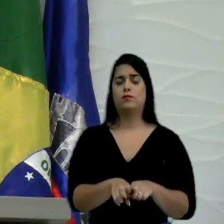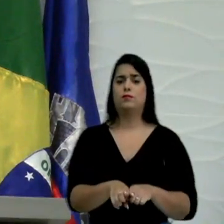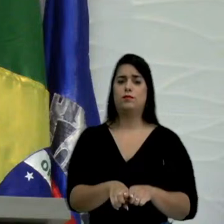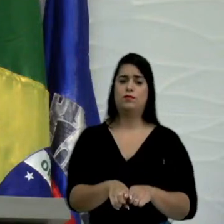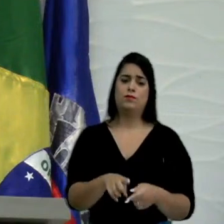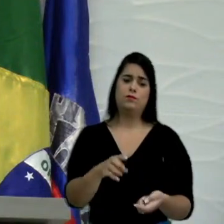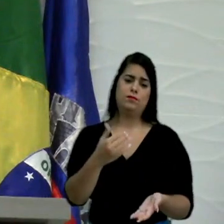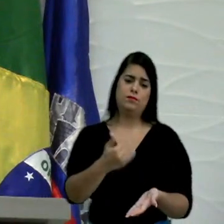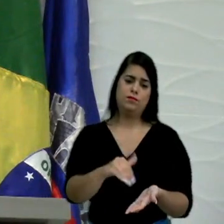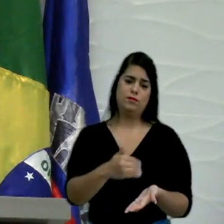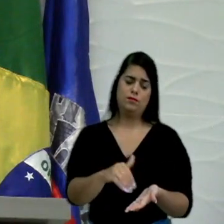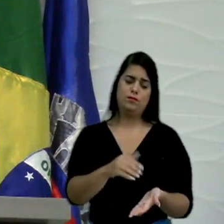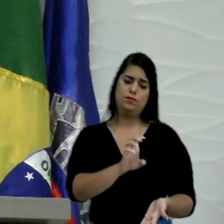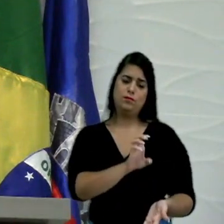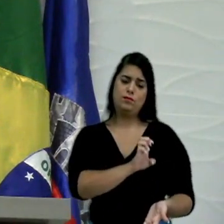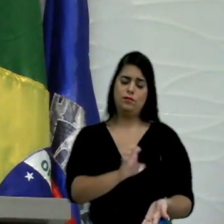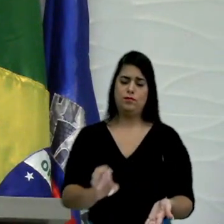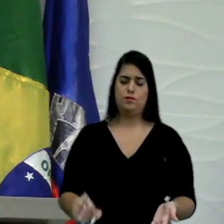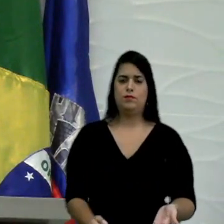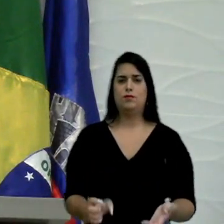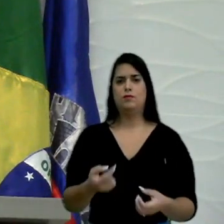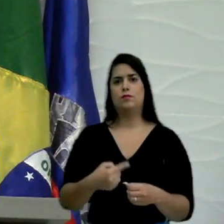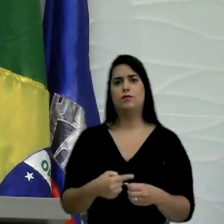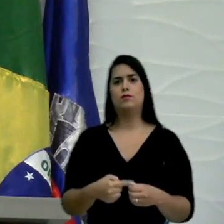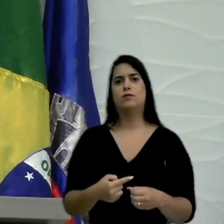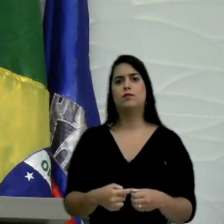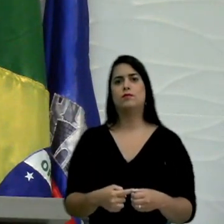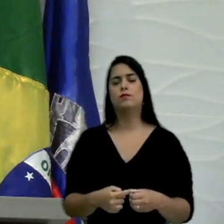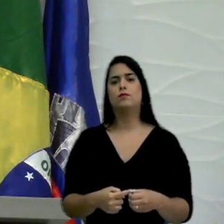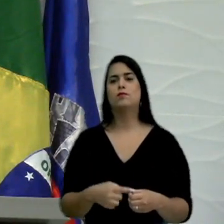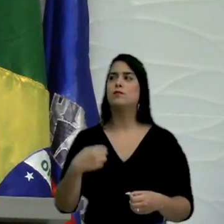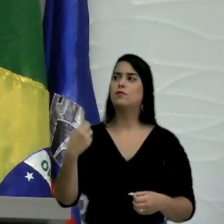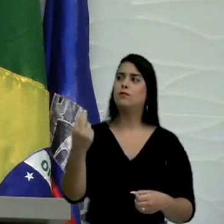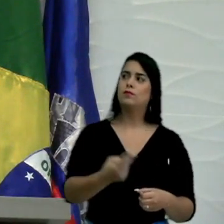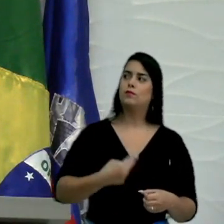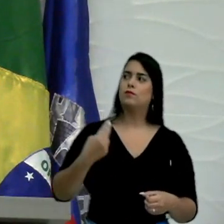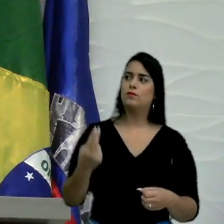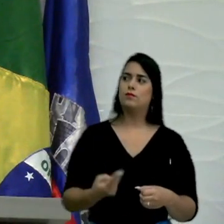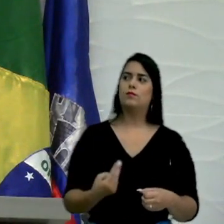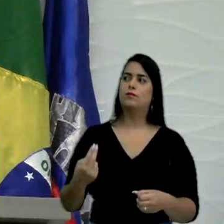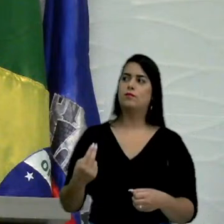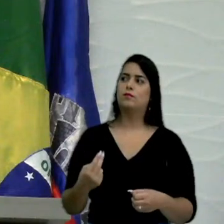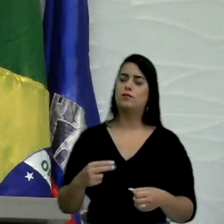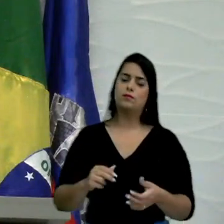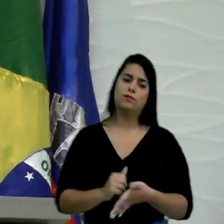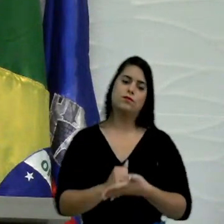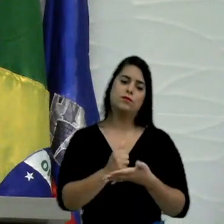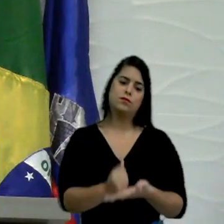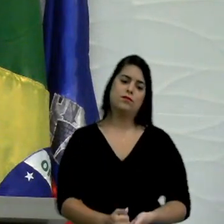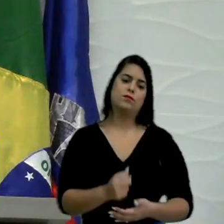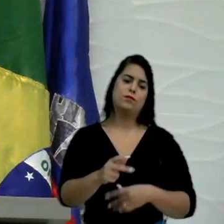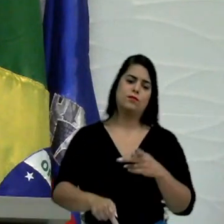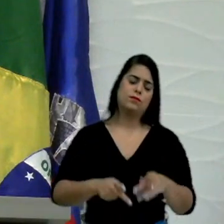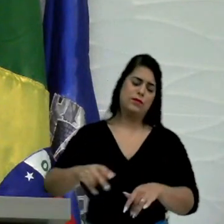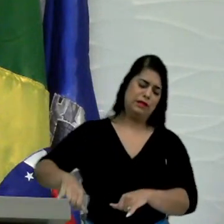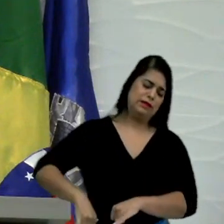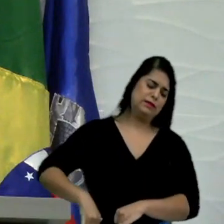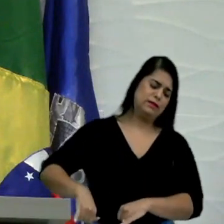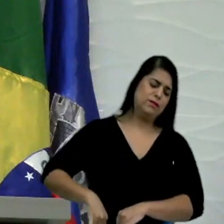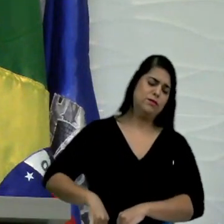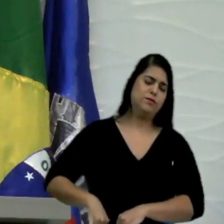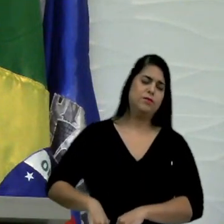nosso município. Fica aqui feito a nossa defesa em prol da nossa população que tanto precisa e tanto sofre.